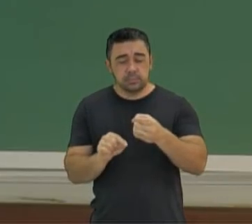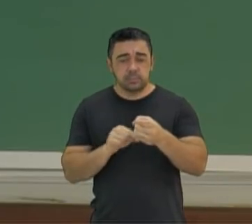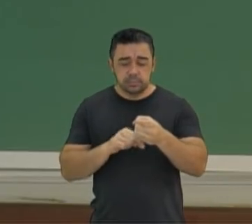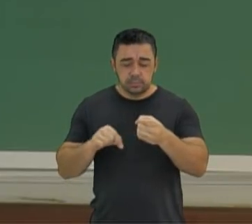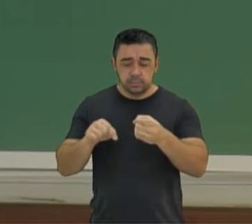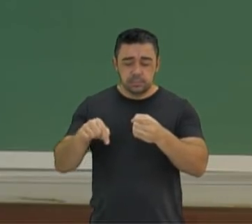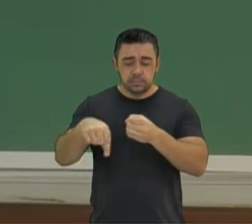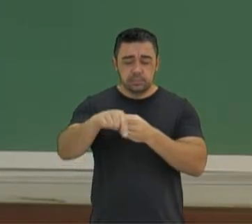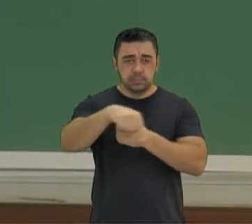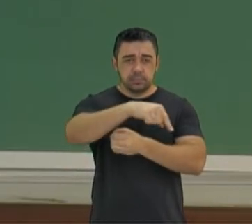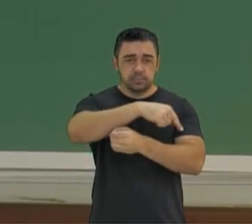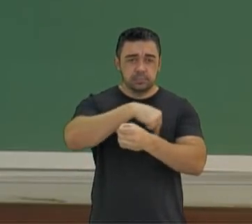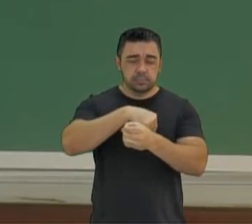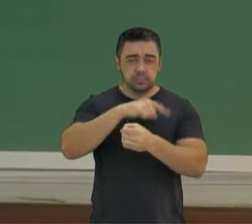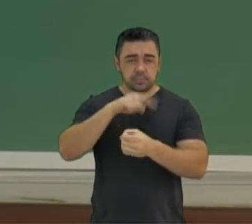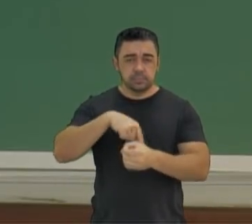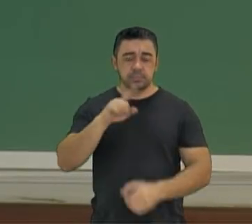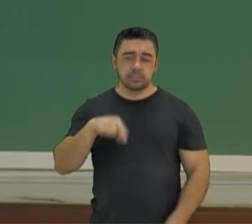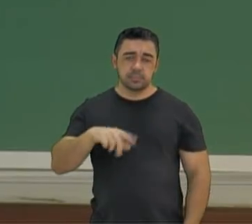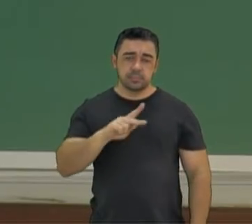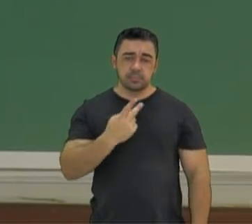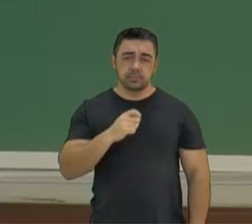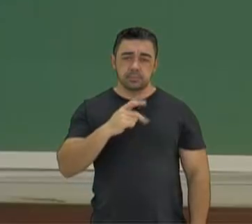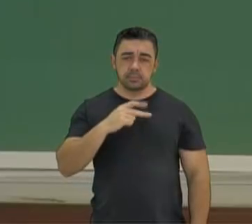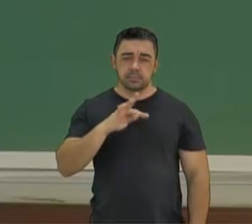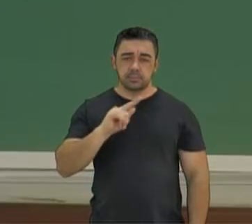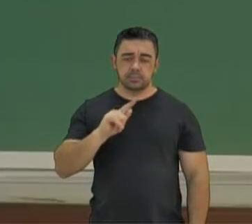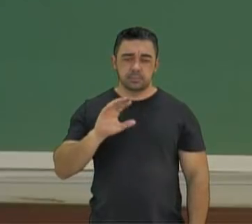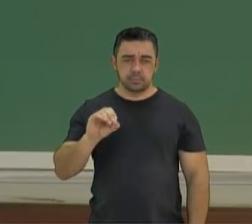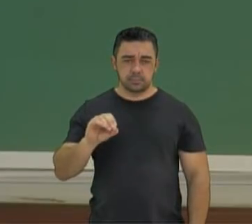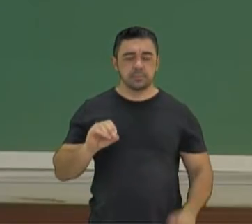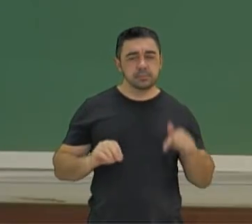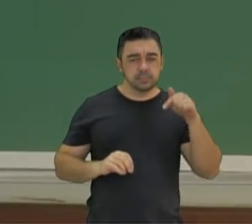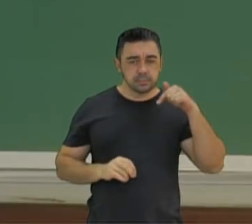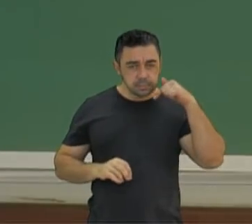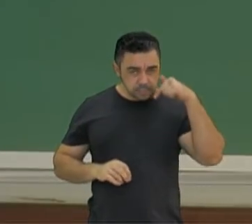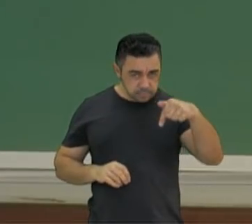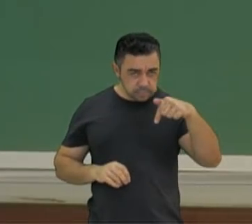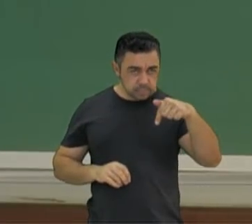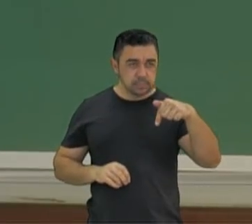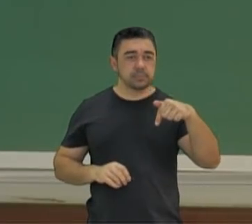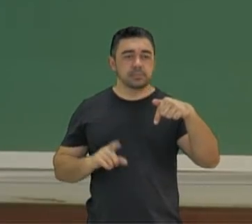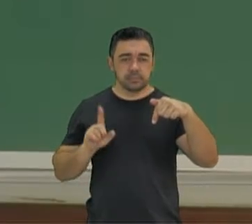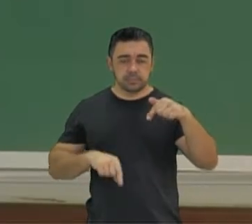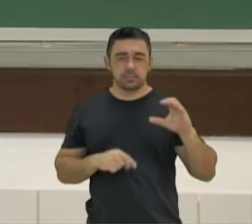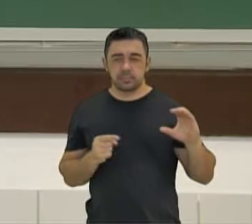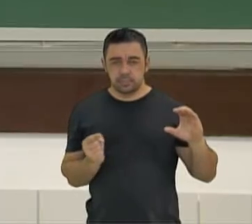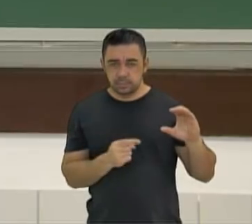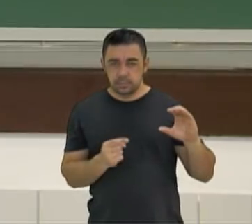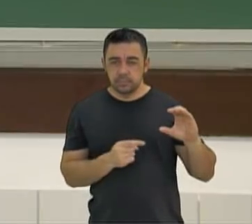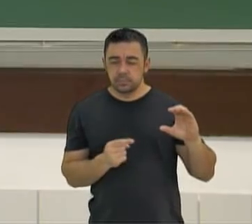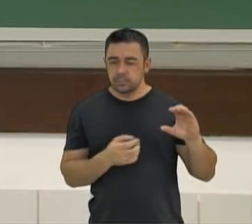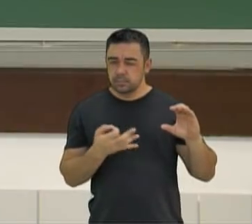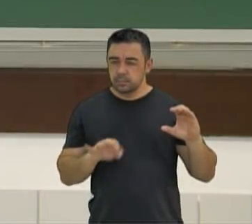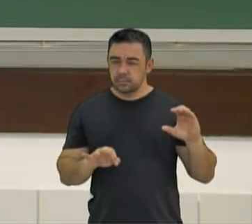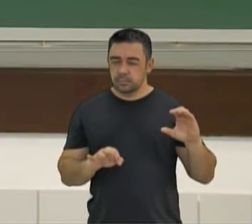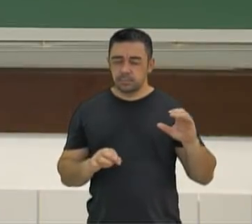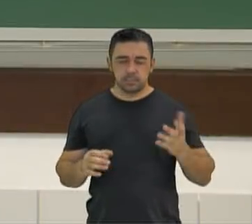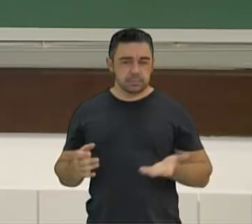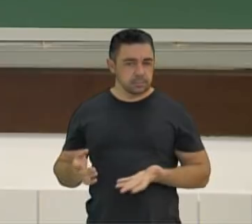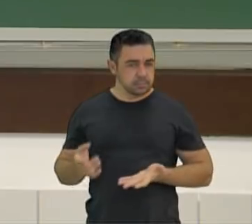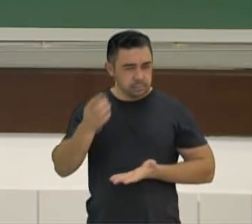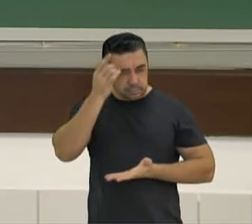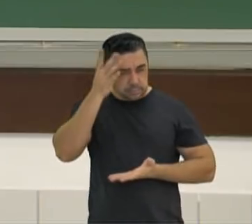tem o polígono da base. Heptágono, então eu tenho 7 faces laterais. Ó,